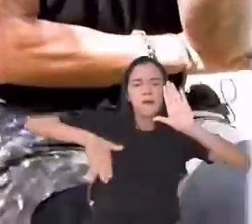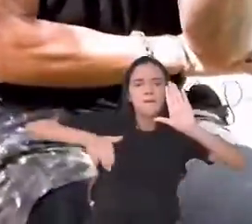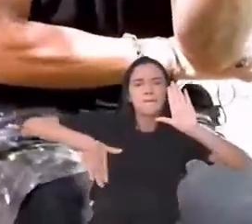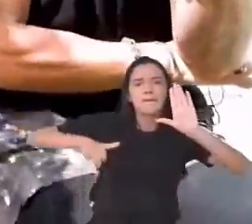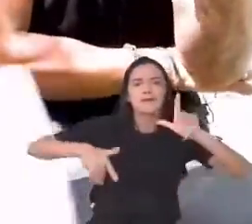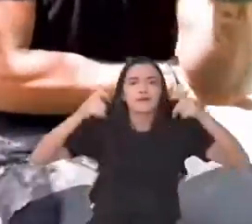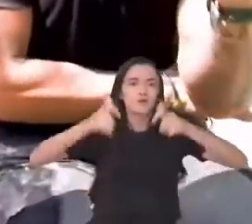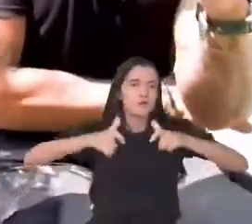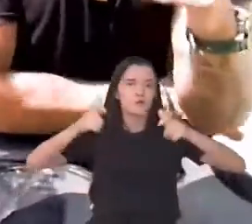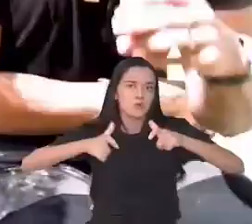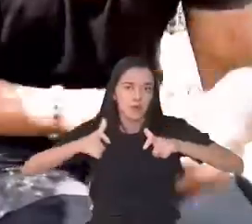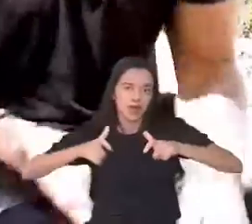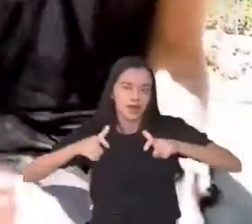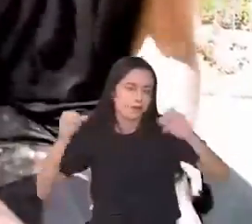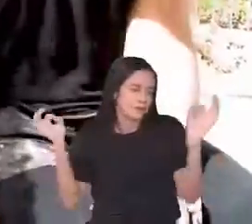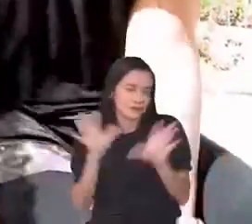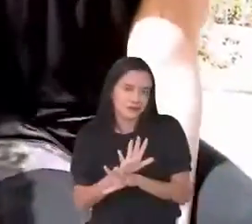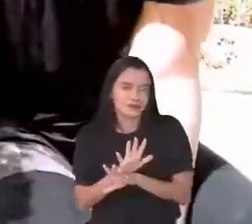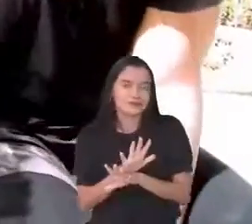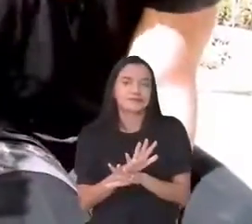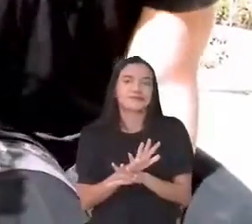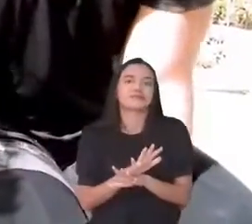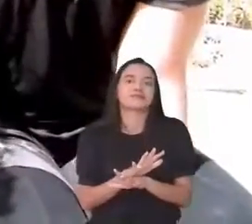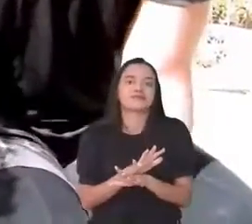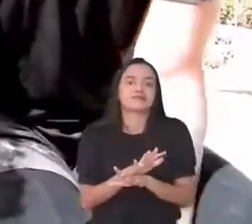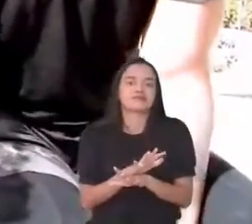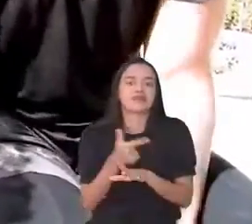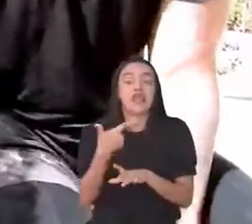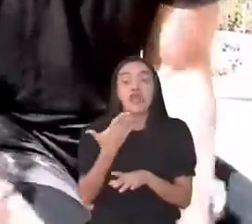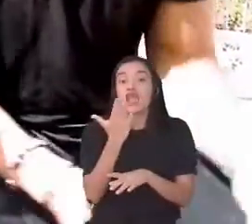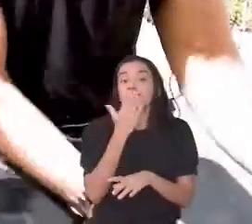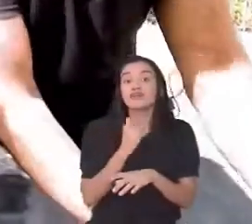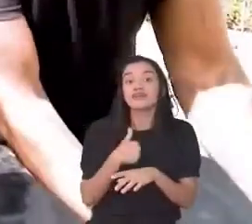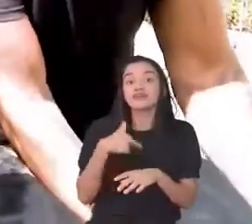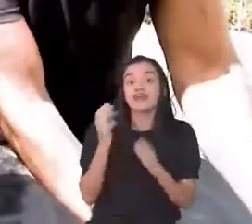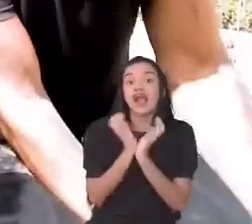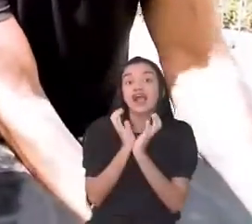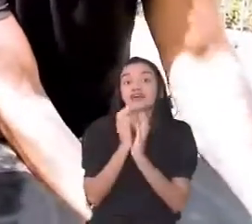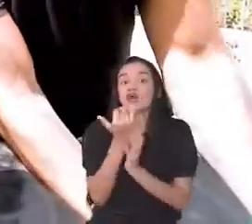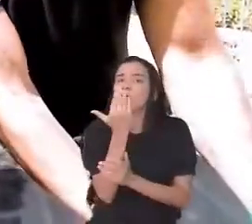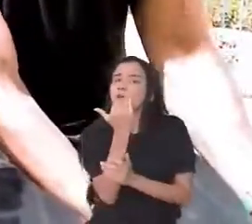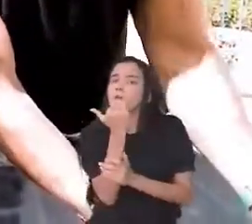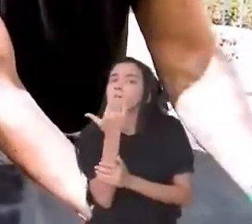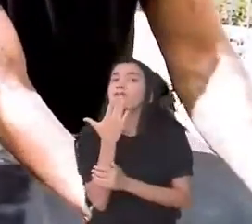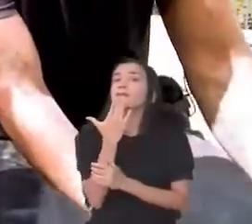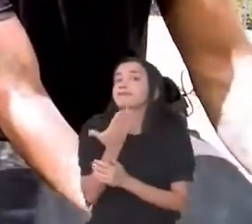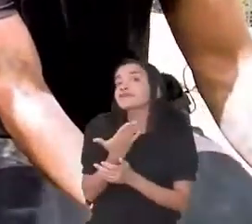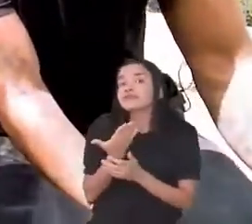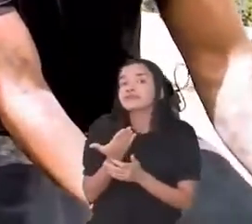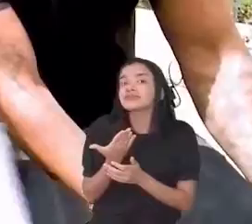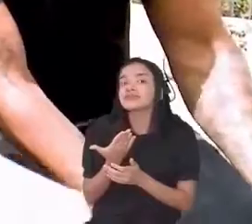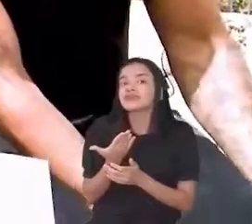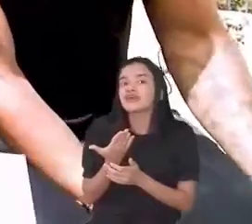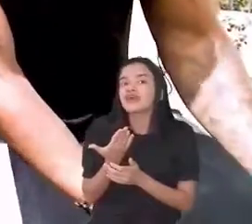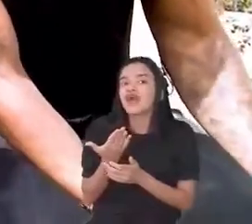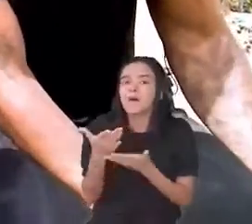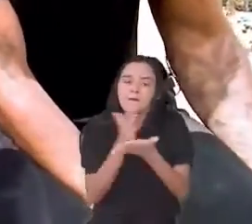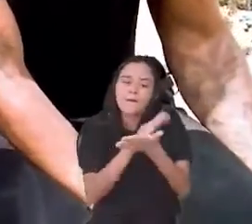lugar lato senso, pronto. Exatamente, exatamente. E qual seria a sua comida recifense preferida? Que a gente tem que saber. Olha, eu amo